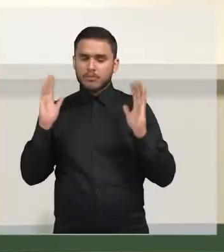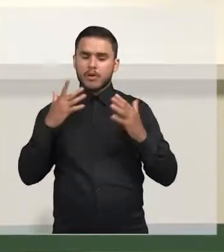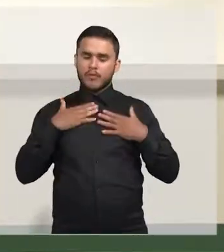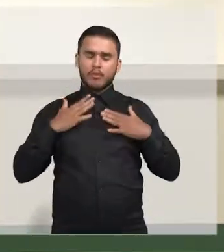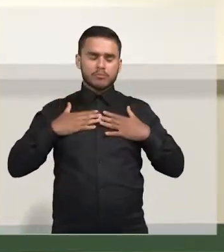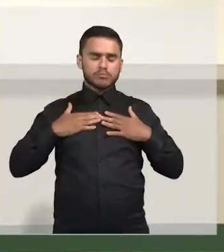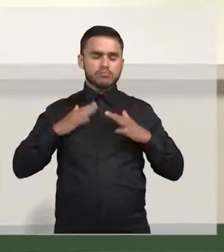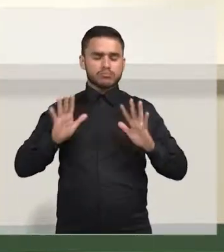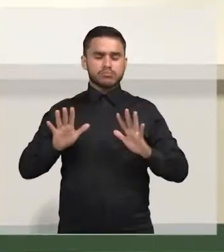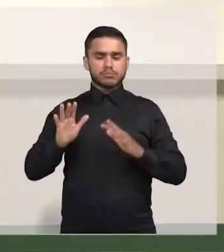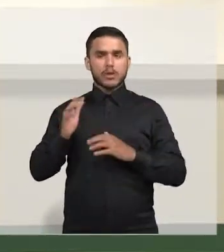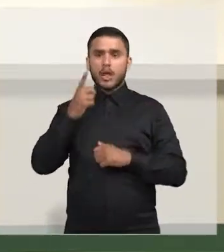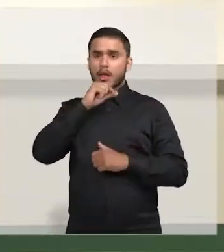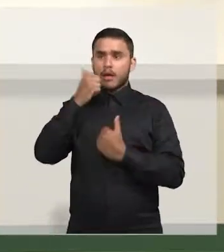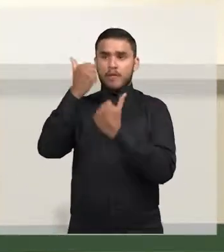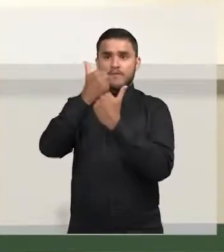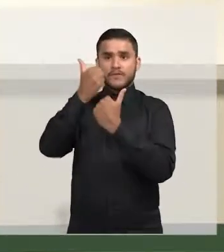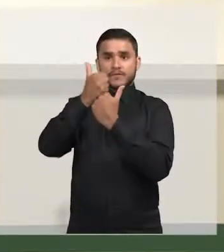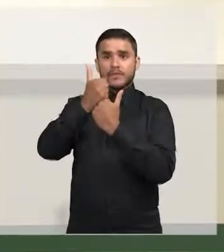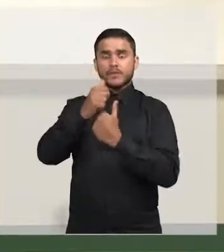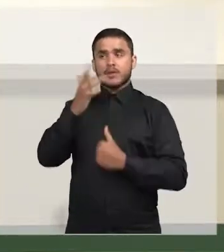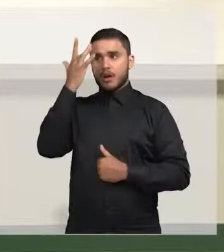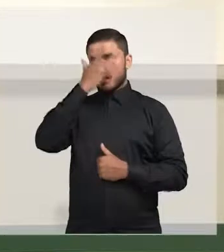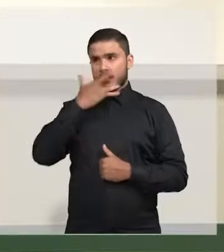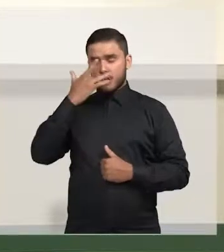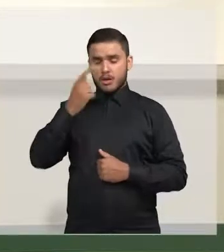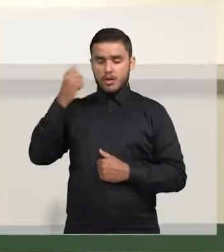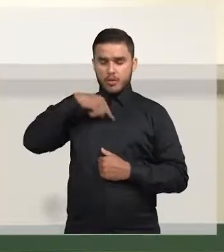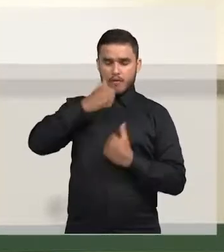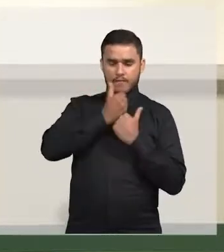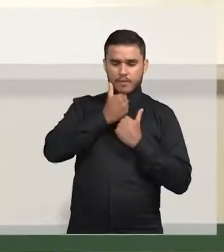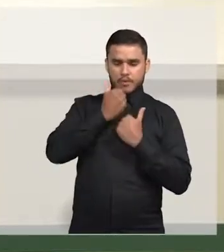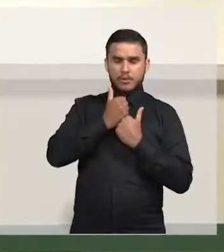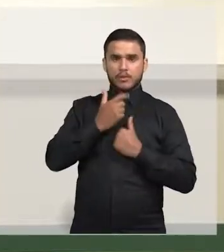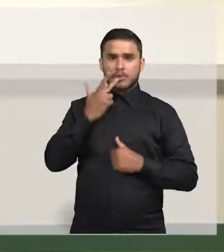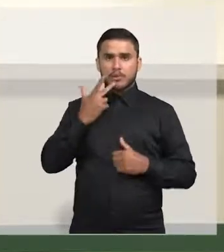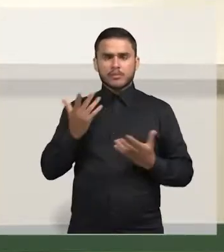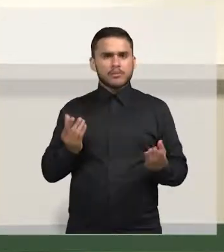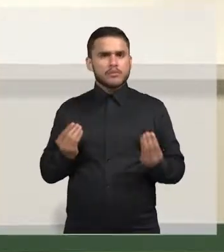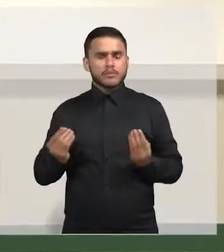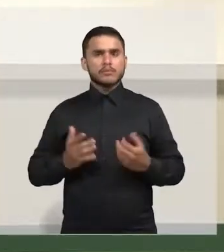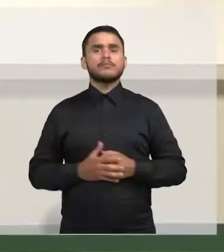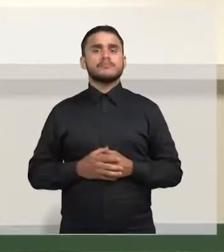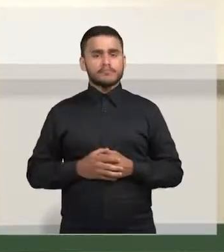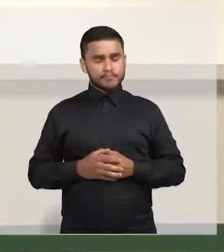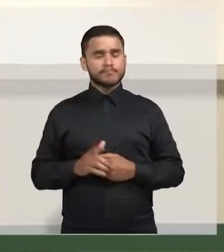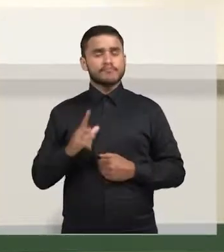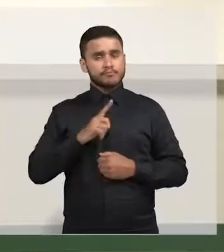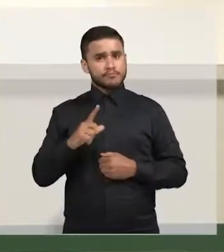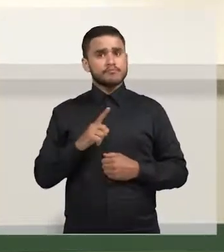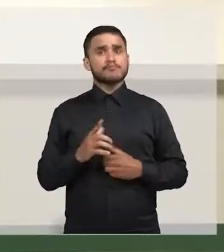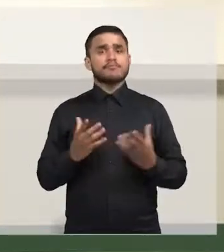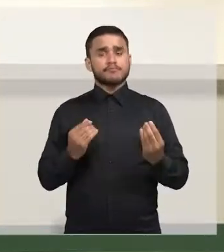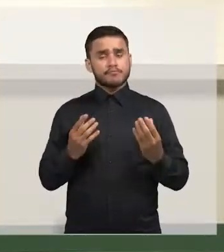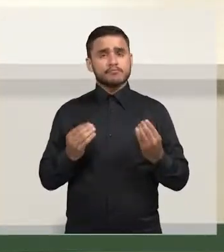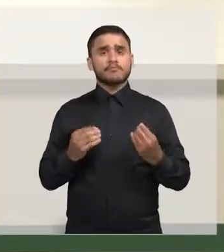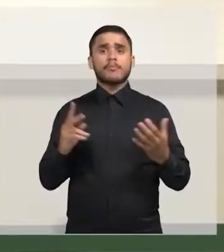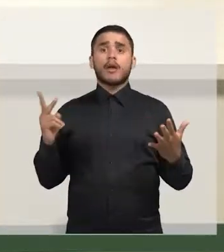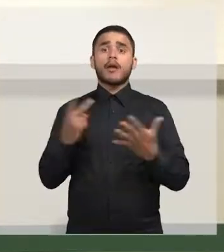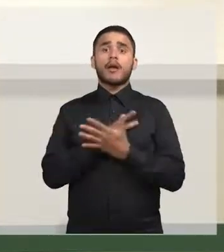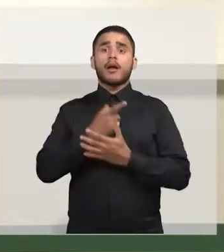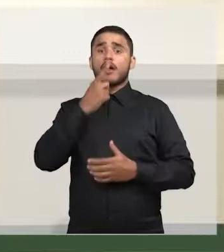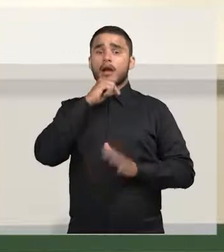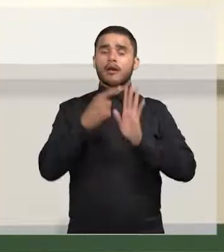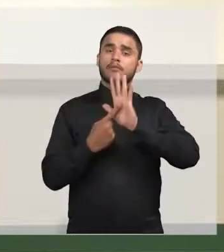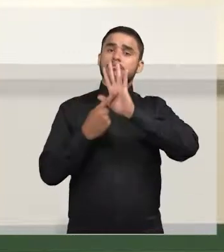do vice, né? Quer dizer, agora acabou, né? Acabou essa história. E diga de passagem, ela foi retirada do programa eleitoral, tanto que, literalmente, quem aparecia era o